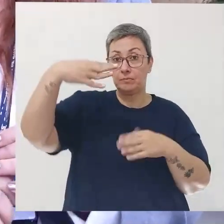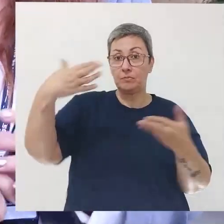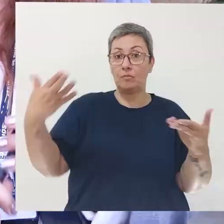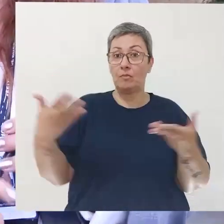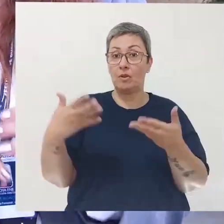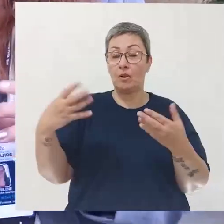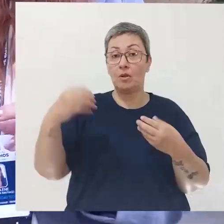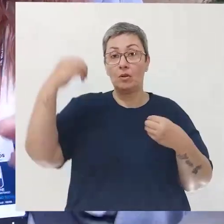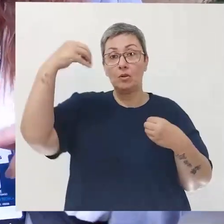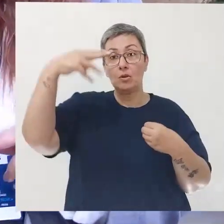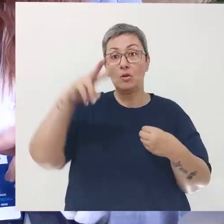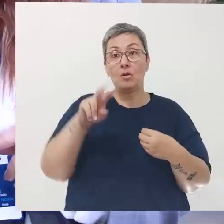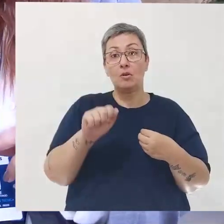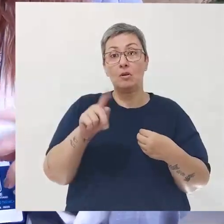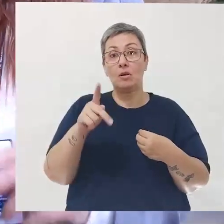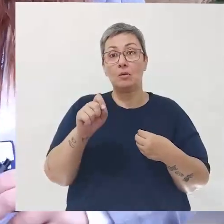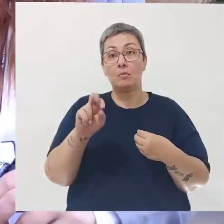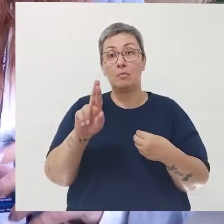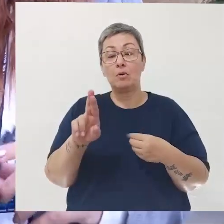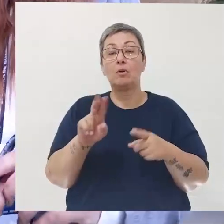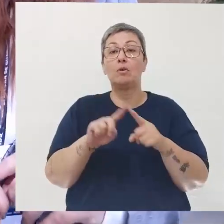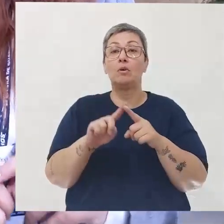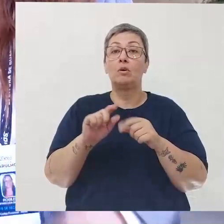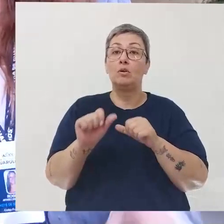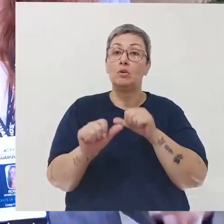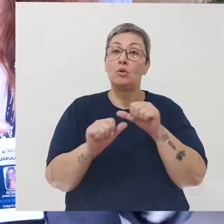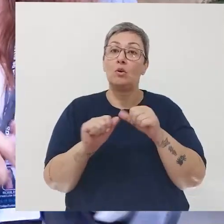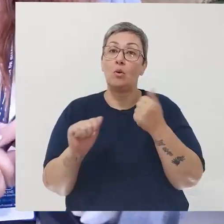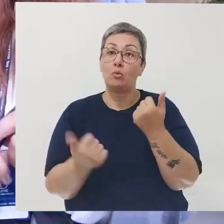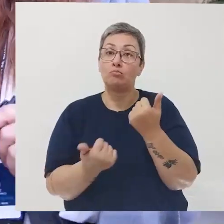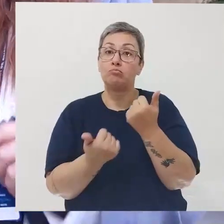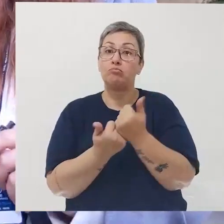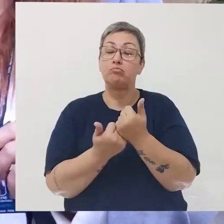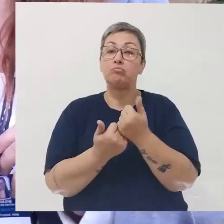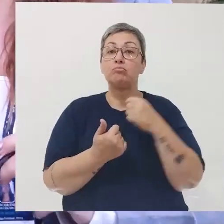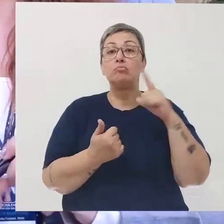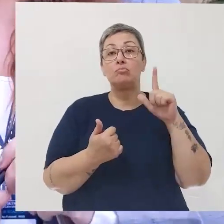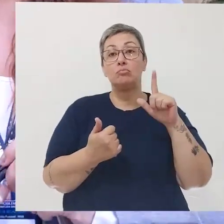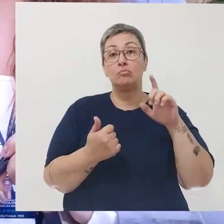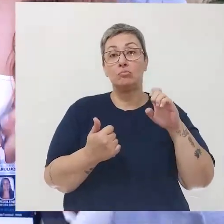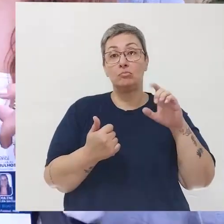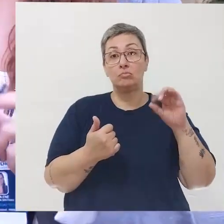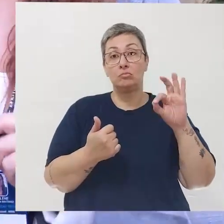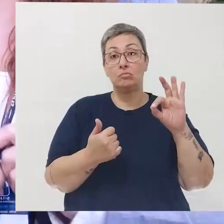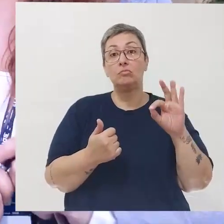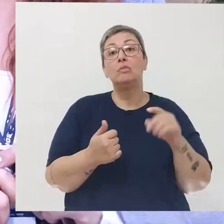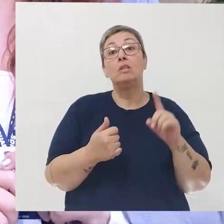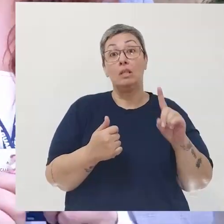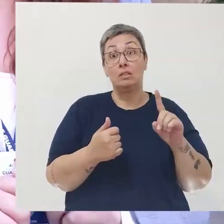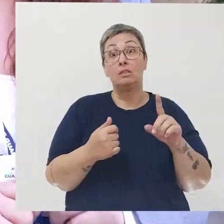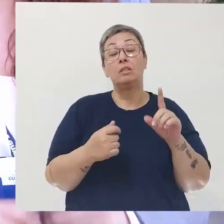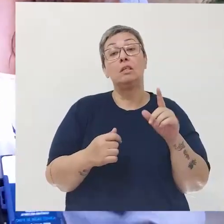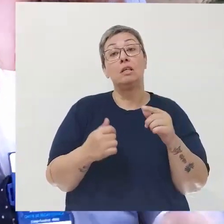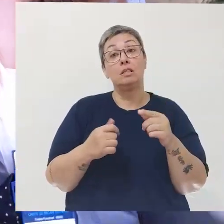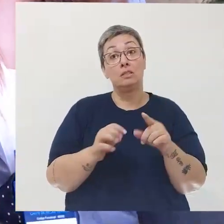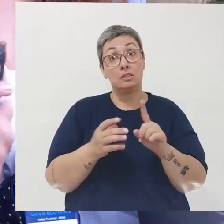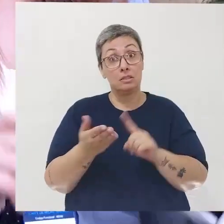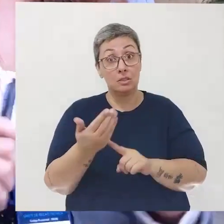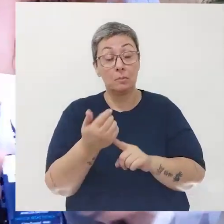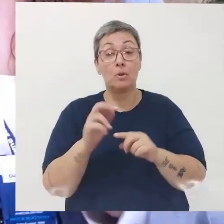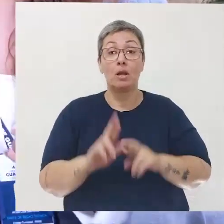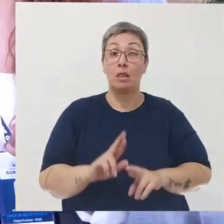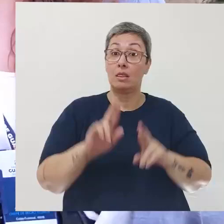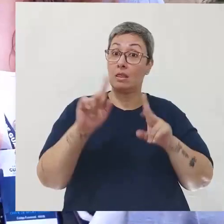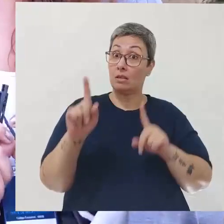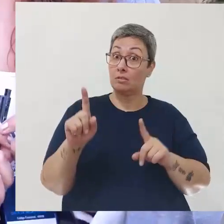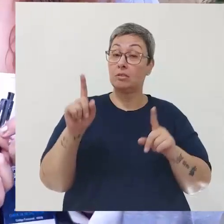iluminação, onde as luminárias de vapor de sódio de alta pressão são substituídas por luminárias de tecnologia LED, isso